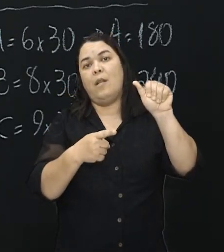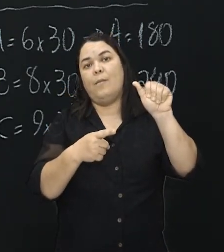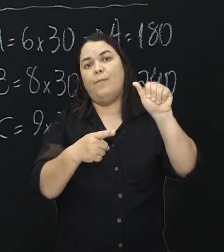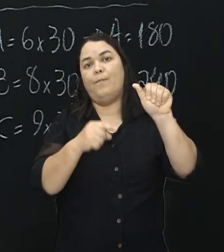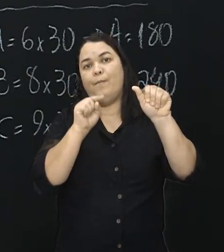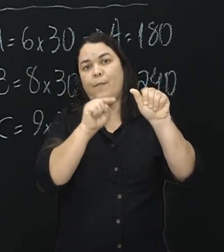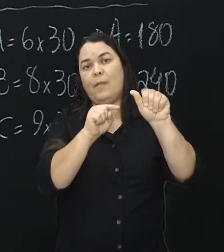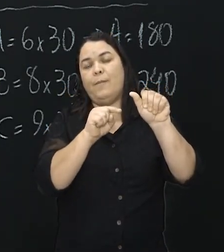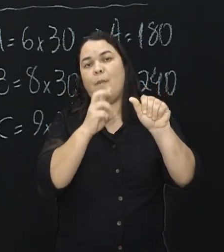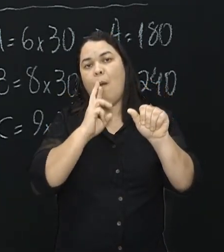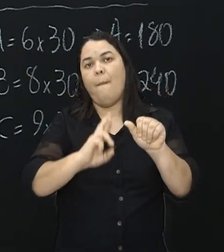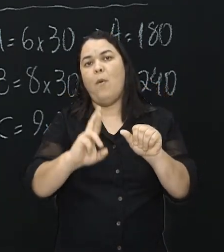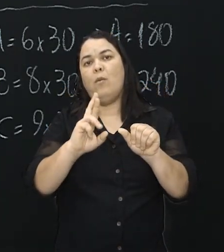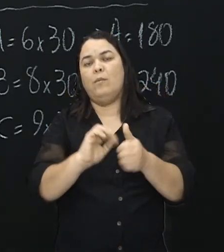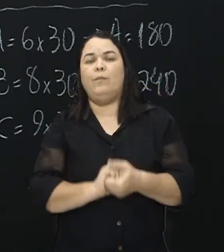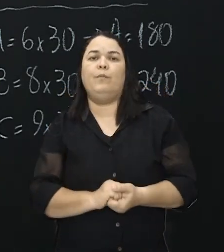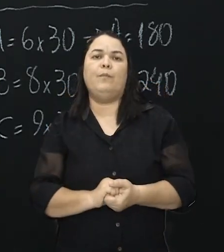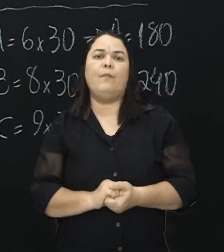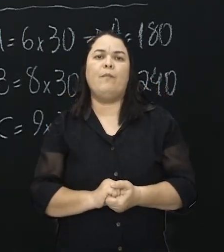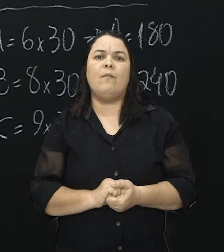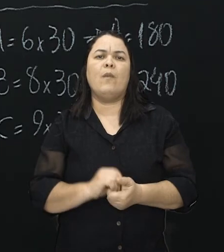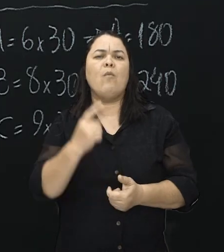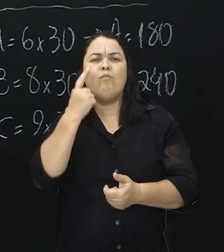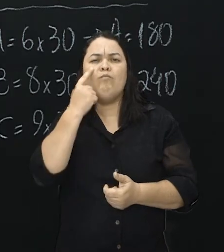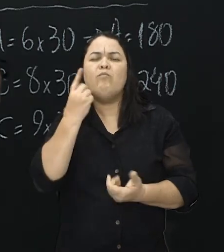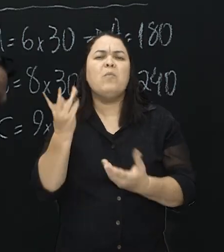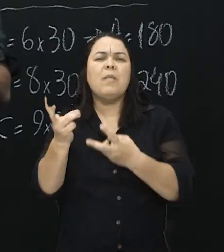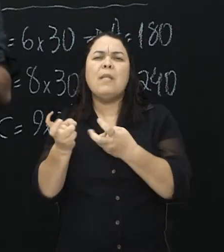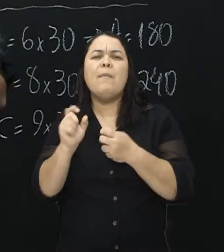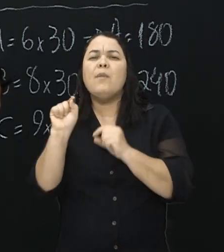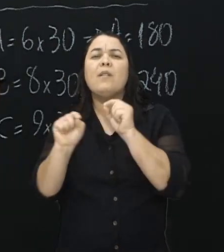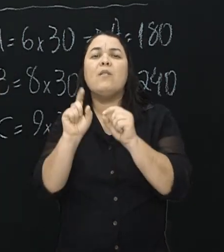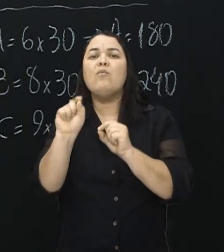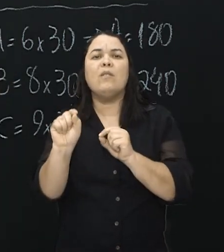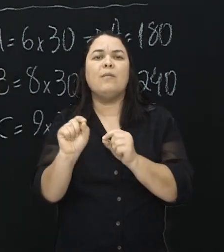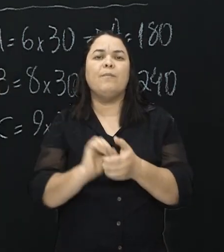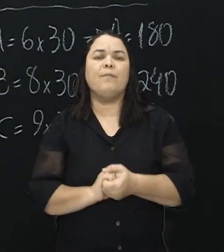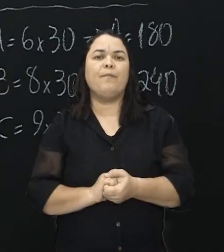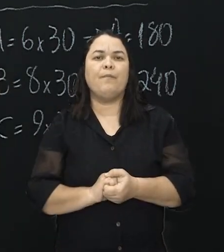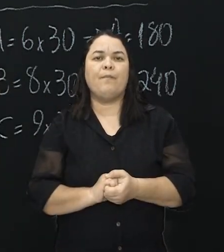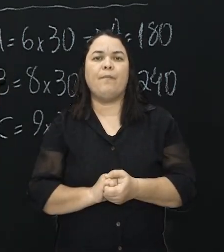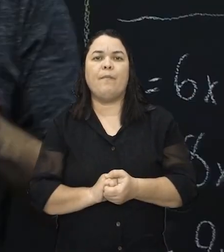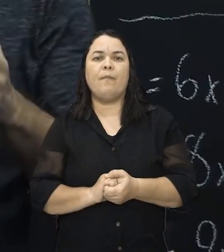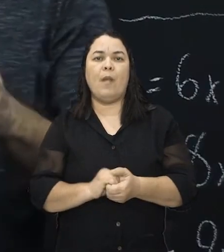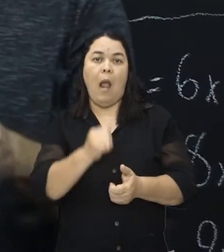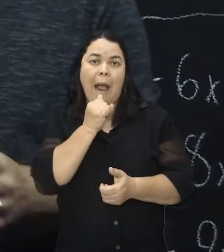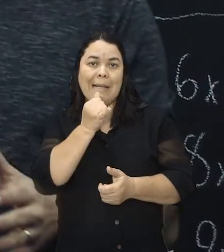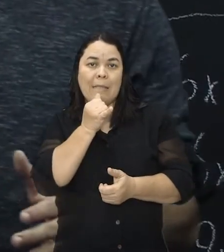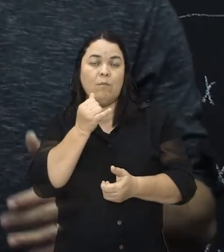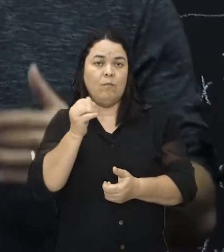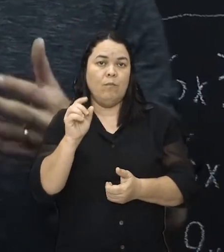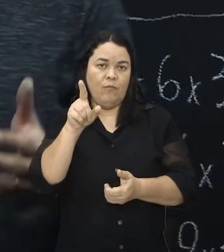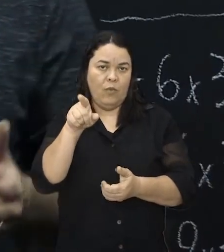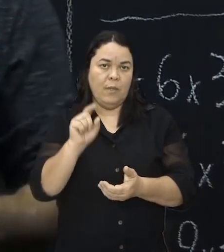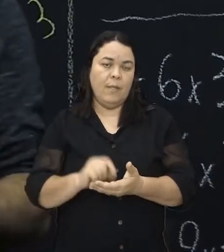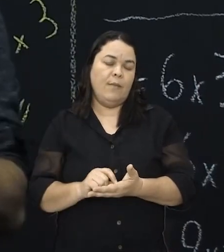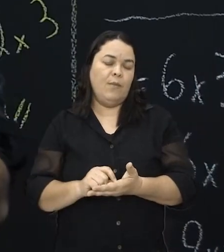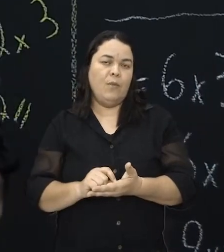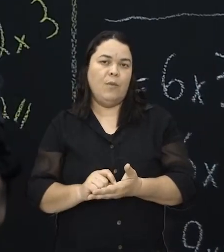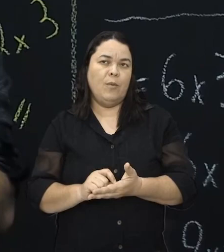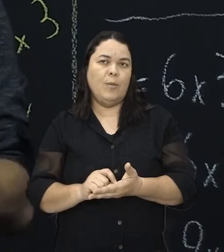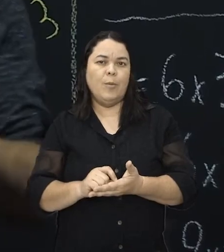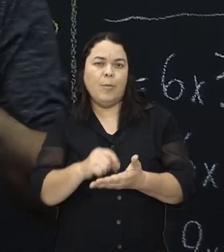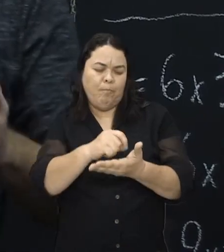Então, pessoal, o que a gente consegue verificar aqui é isso, tá? Quando você trabalhar com exercícios, com exemplos